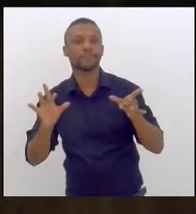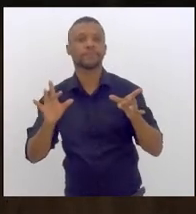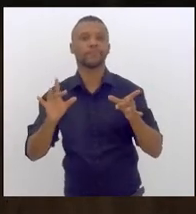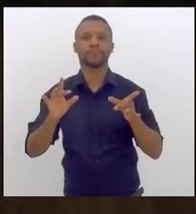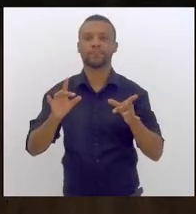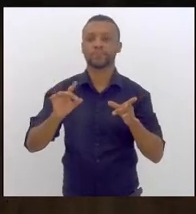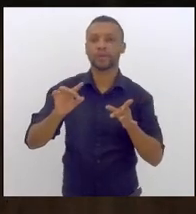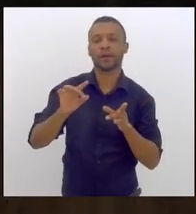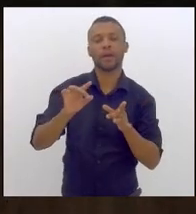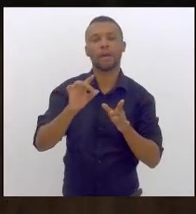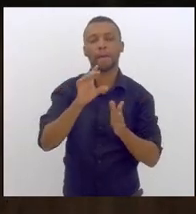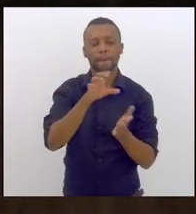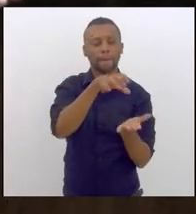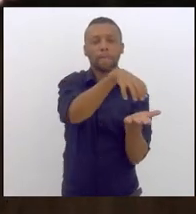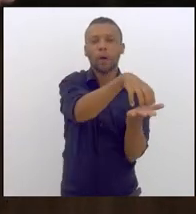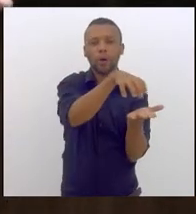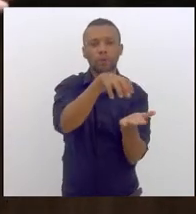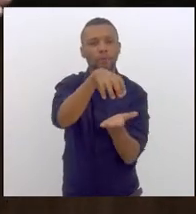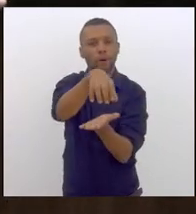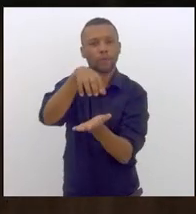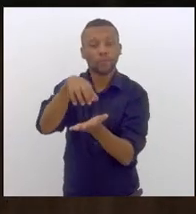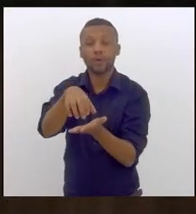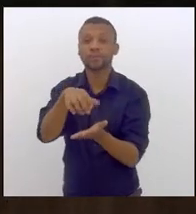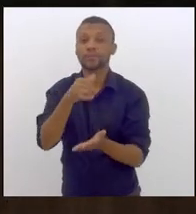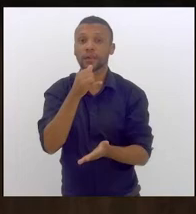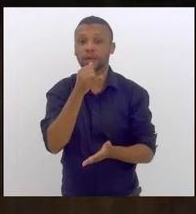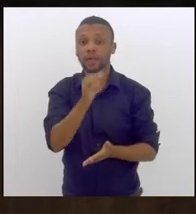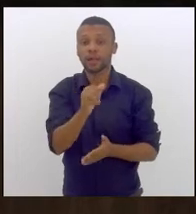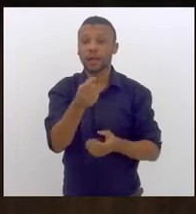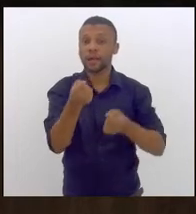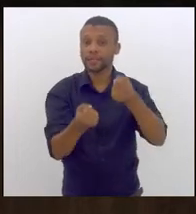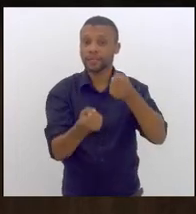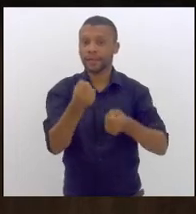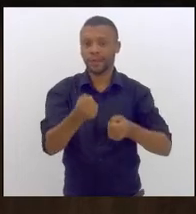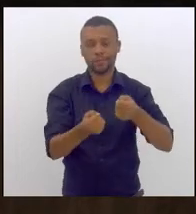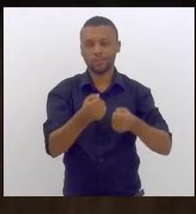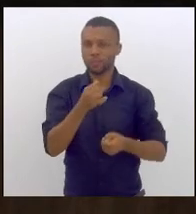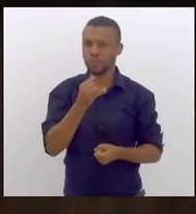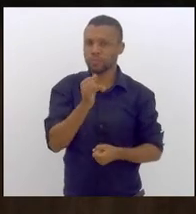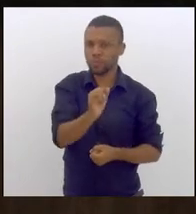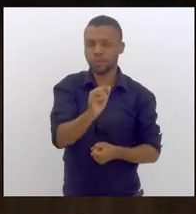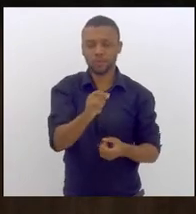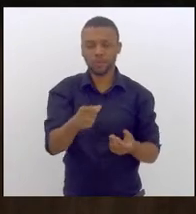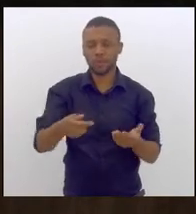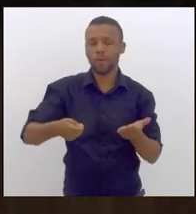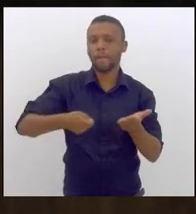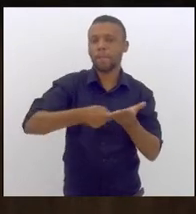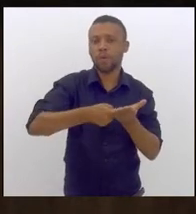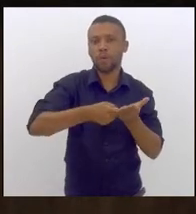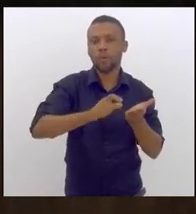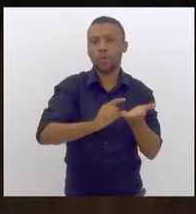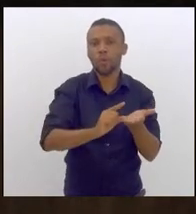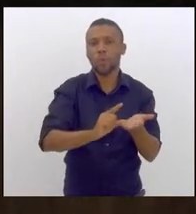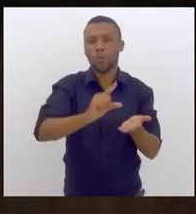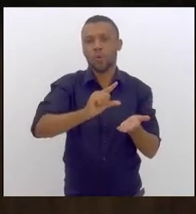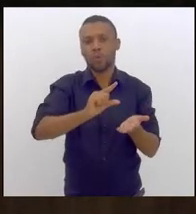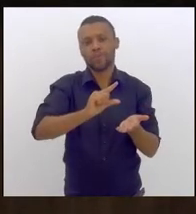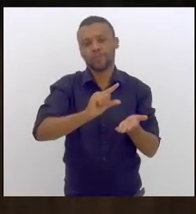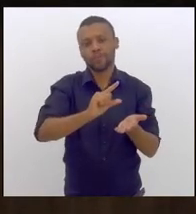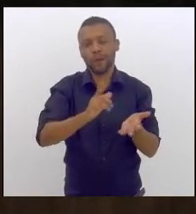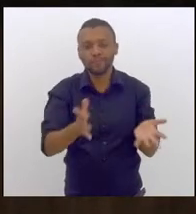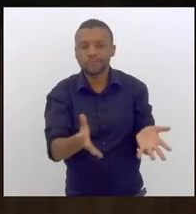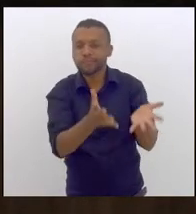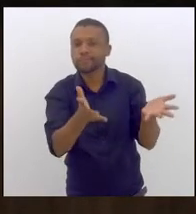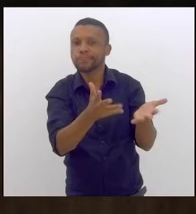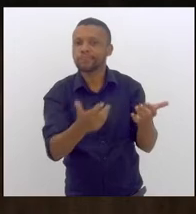de pontos de recarga de baterias de carros elétricos para favorecer o uso desses veículos com essa propulsão elétrica. Então,